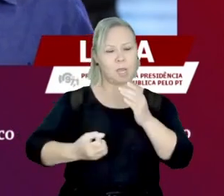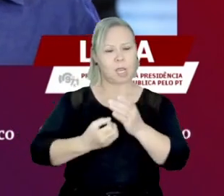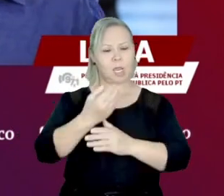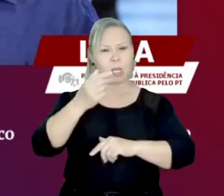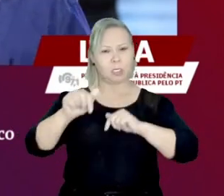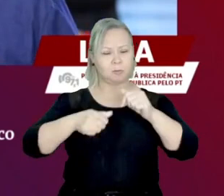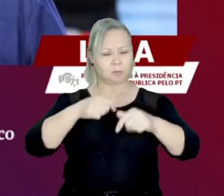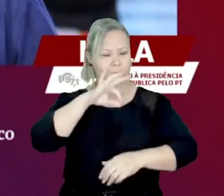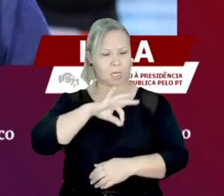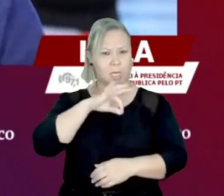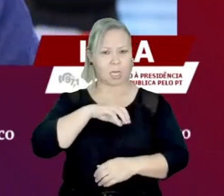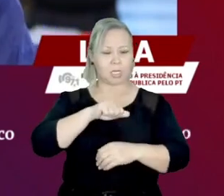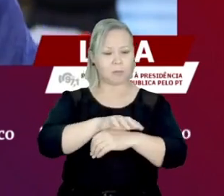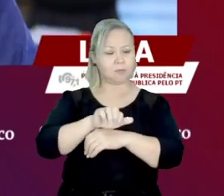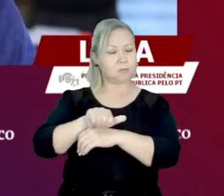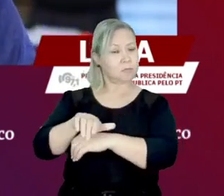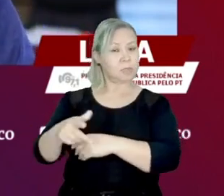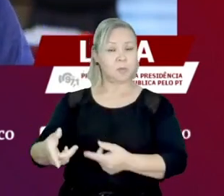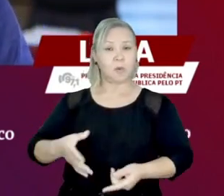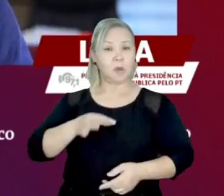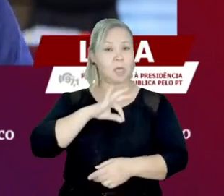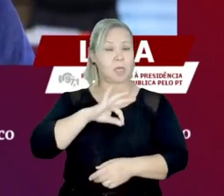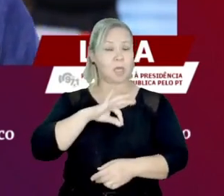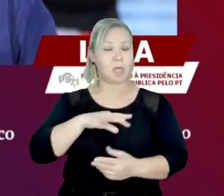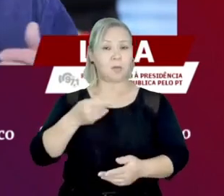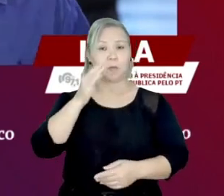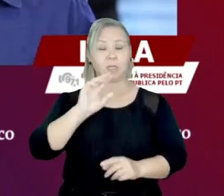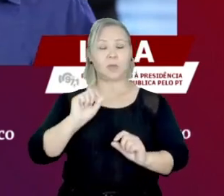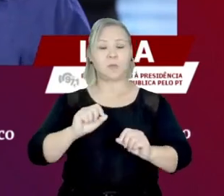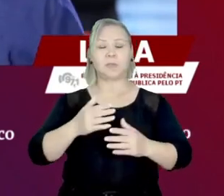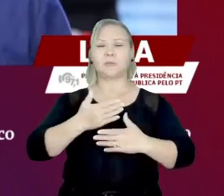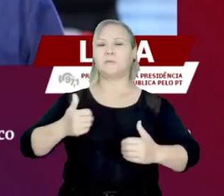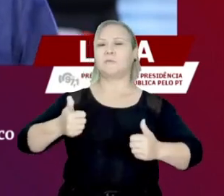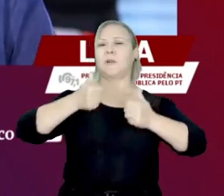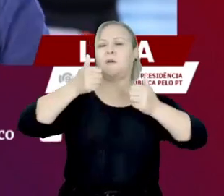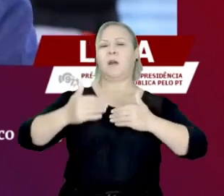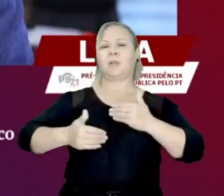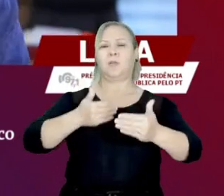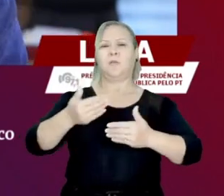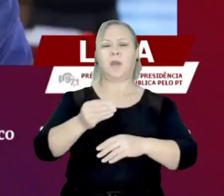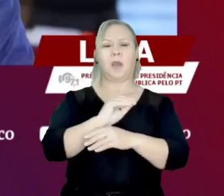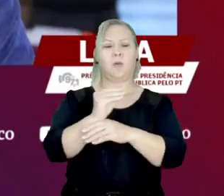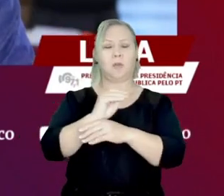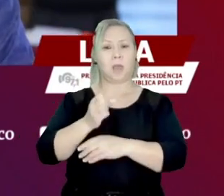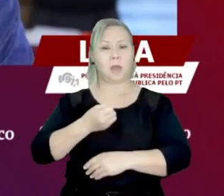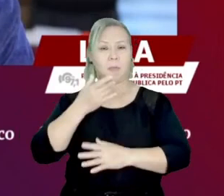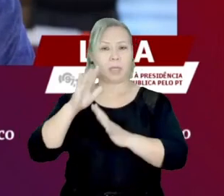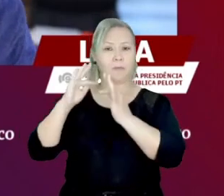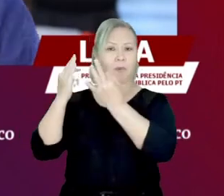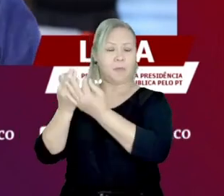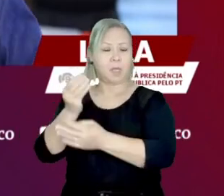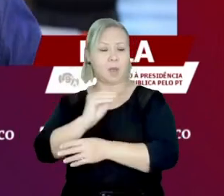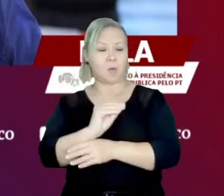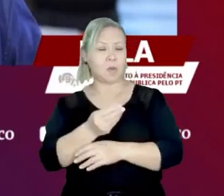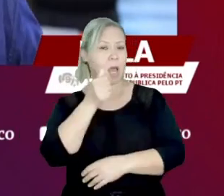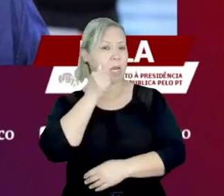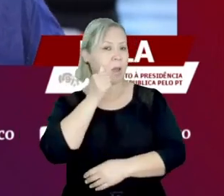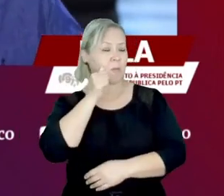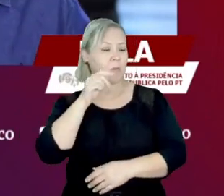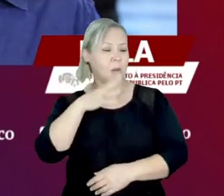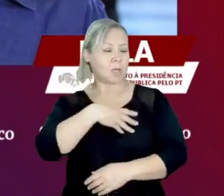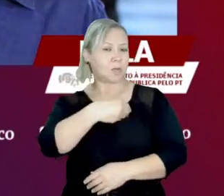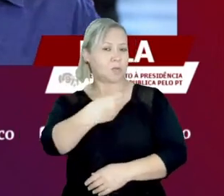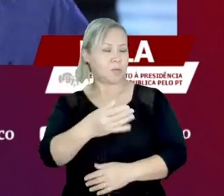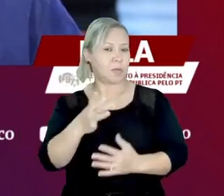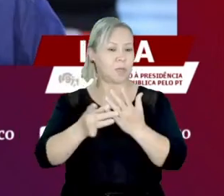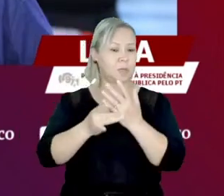do marido que trabalha, para cuidar da mulher que trabalha, para cuidar do aposentado, para cuidar do pequeno produtor,